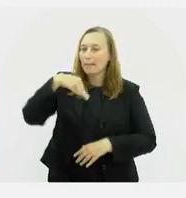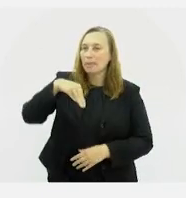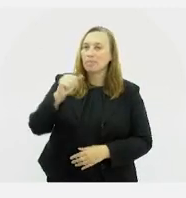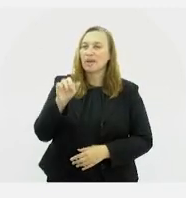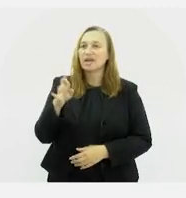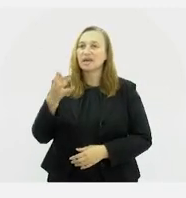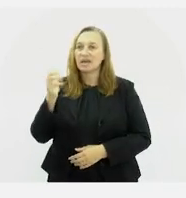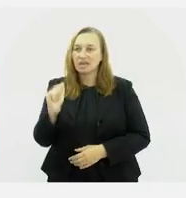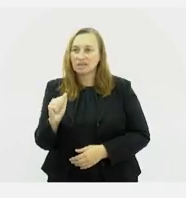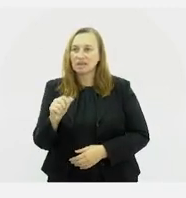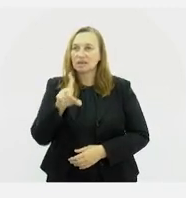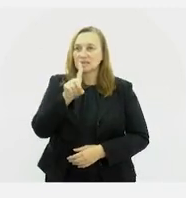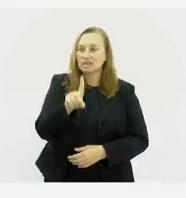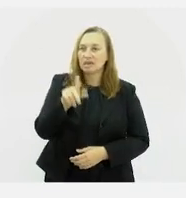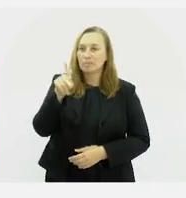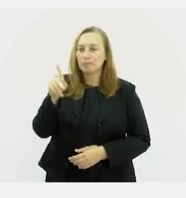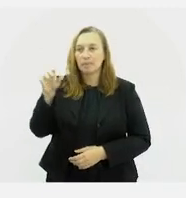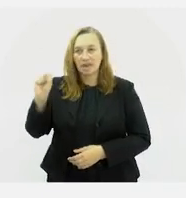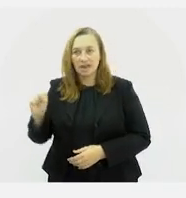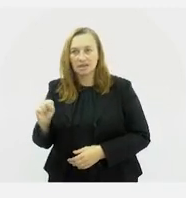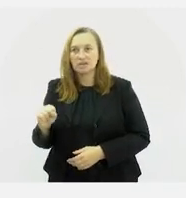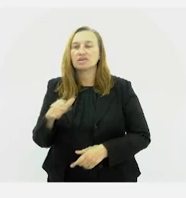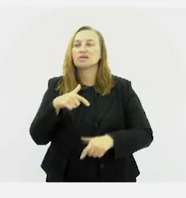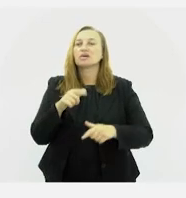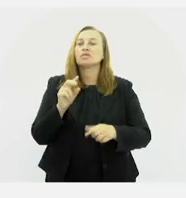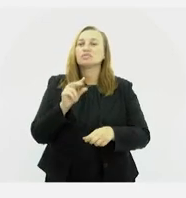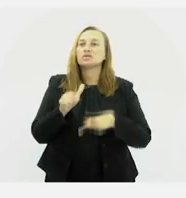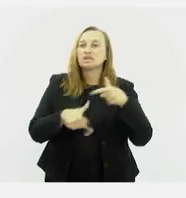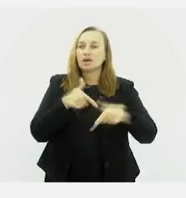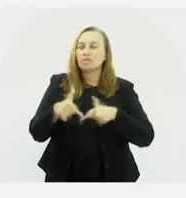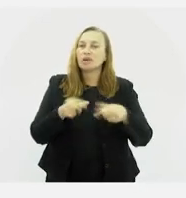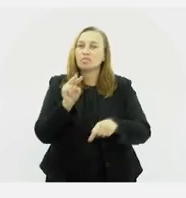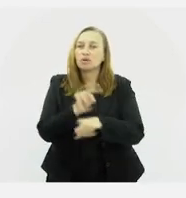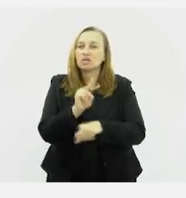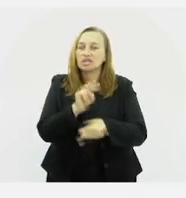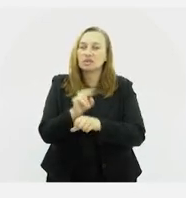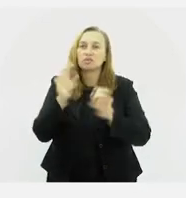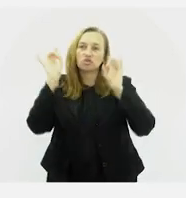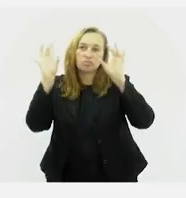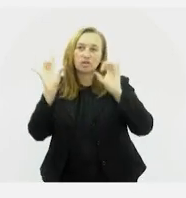DPES, nossa, ajuda aí, o Serviço de Proteção Especial.